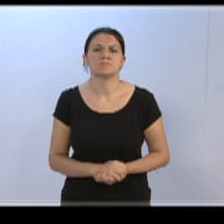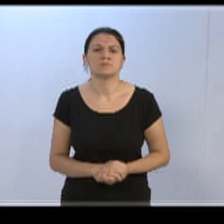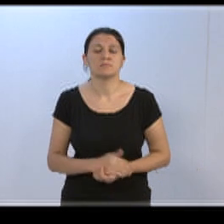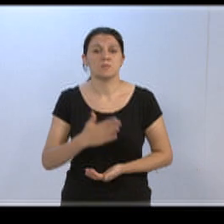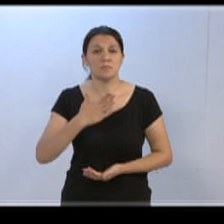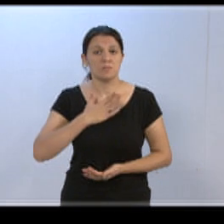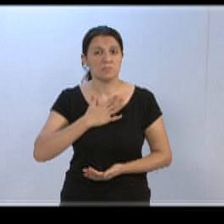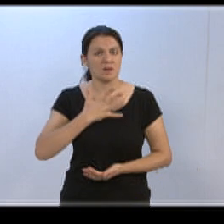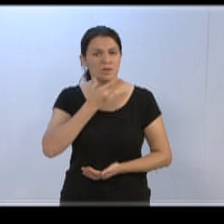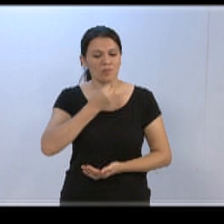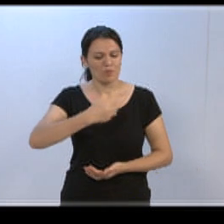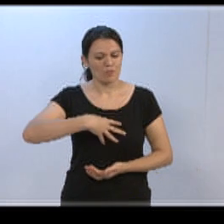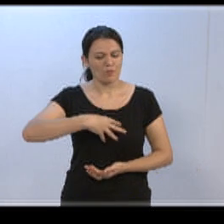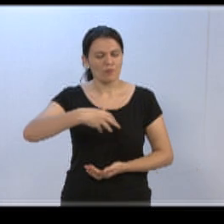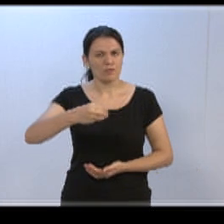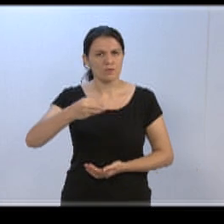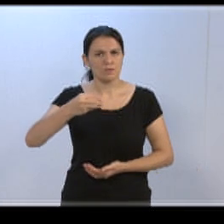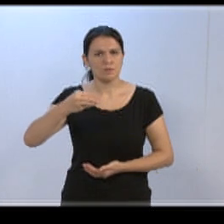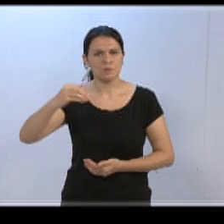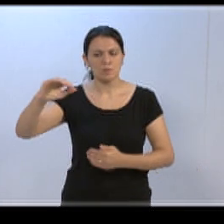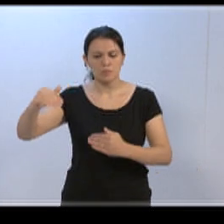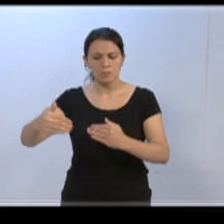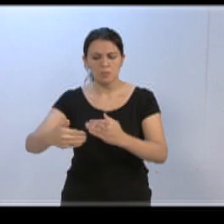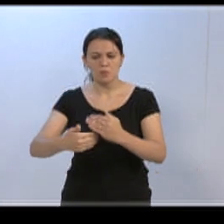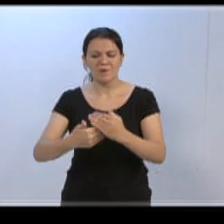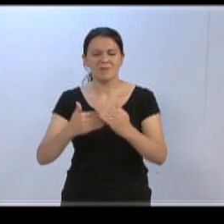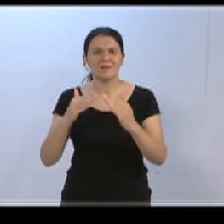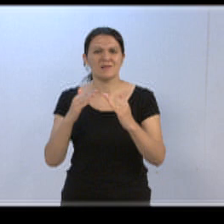Meu filho, quando entra na casa,